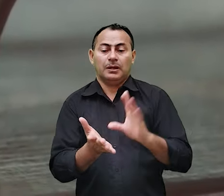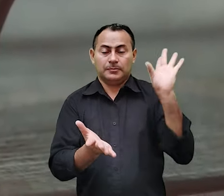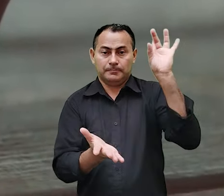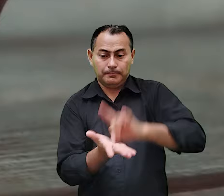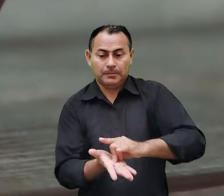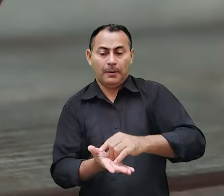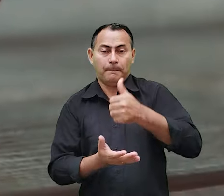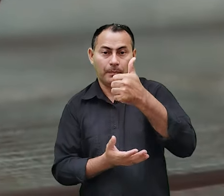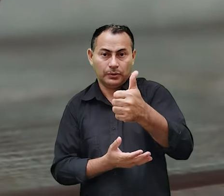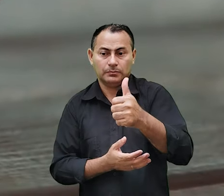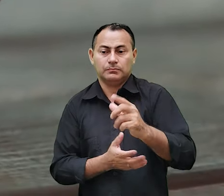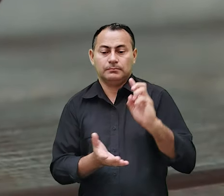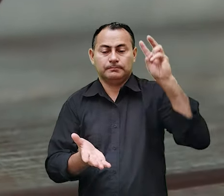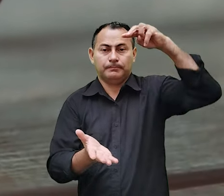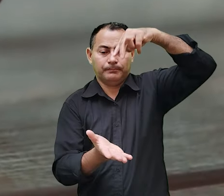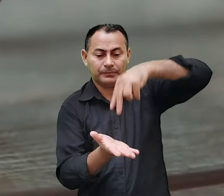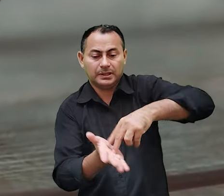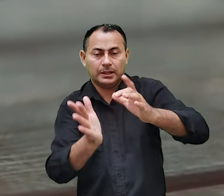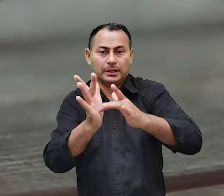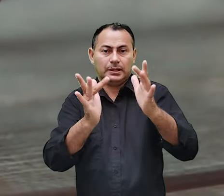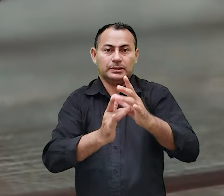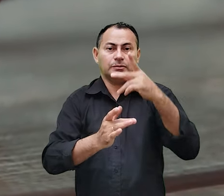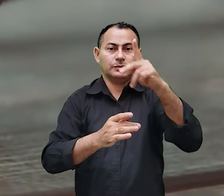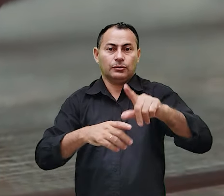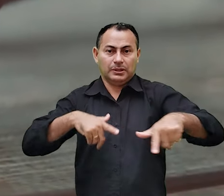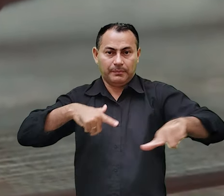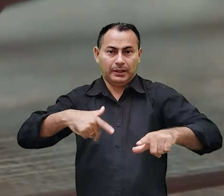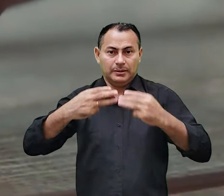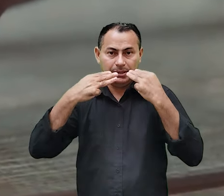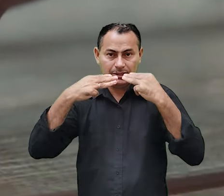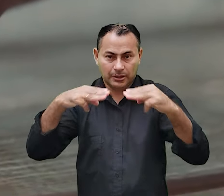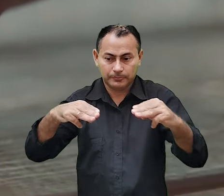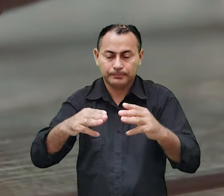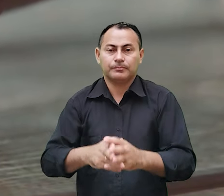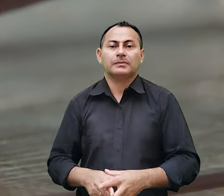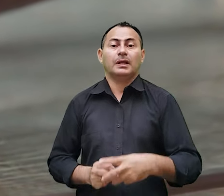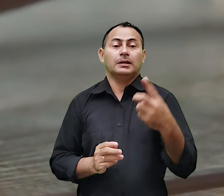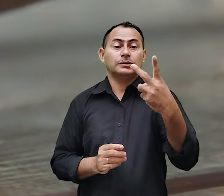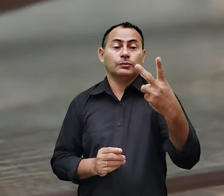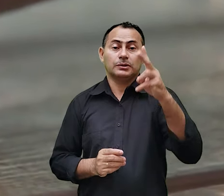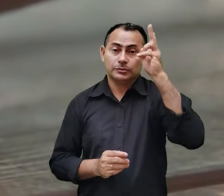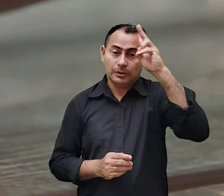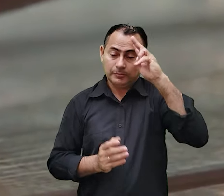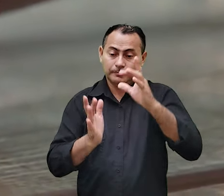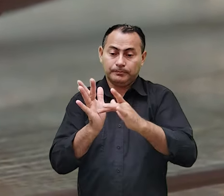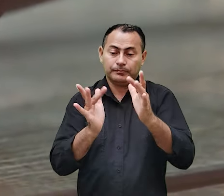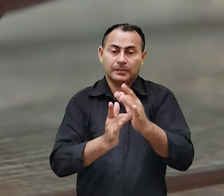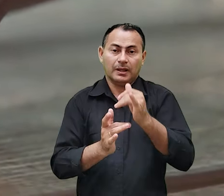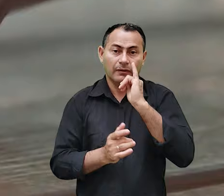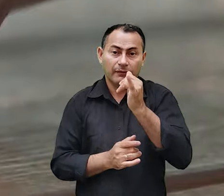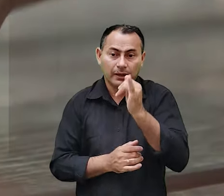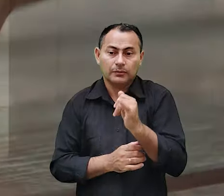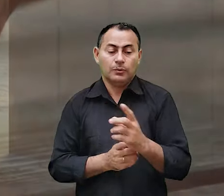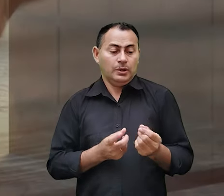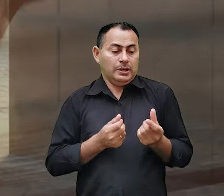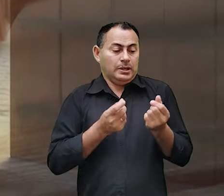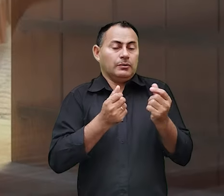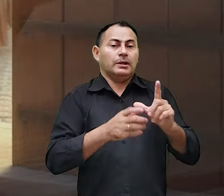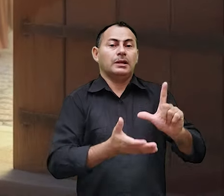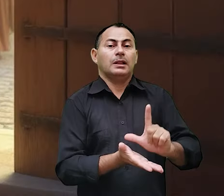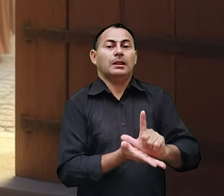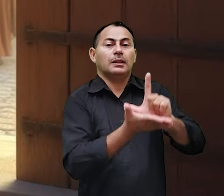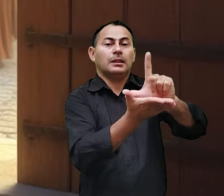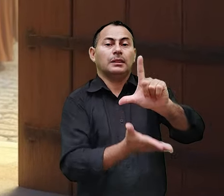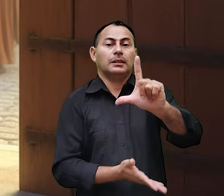na verdade é uma afirmação positiva sobre a participação de Cristo na sua missão. E na segunda, em que Jesus conta